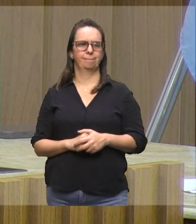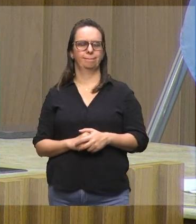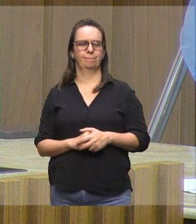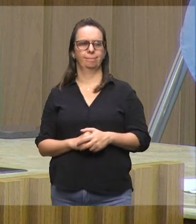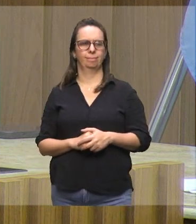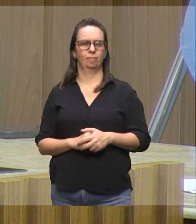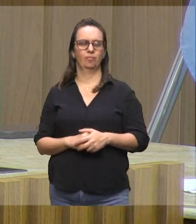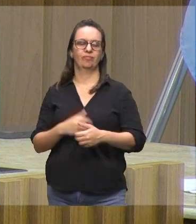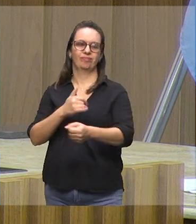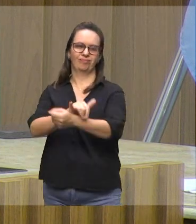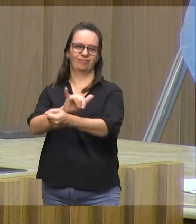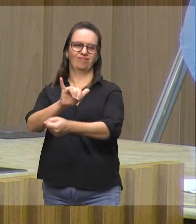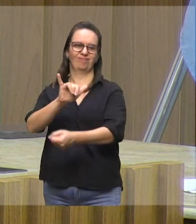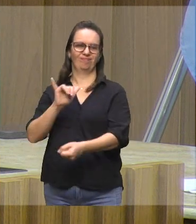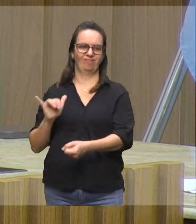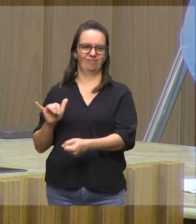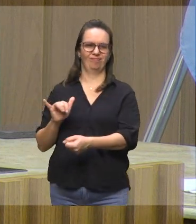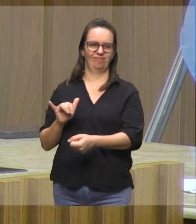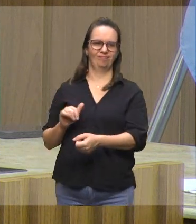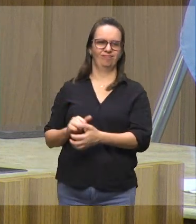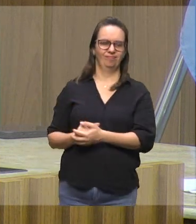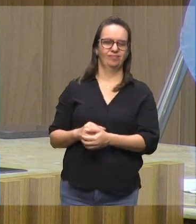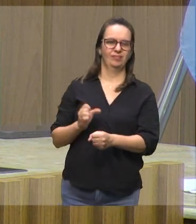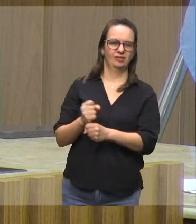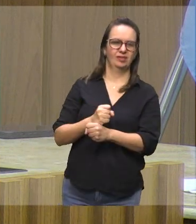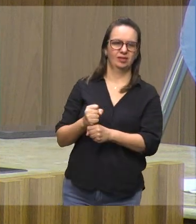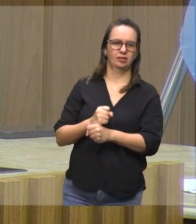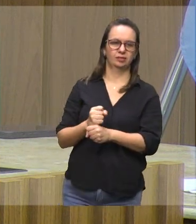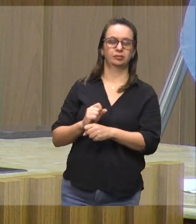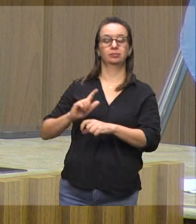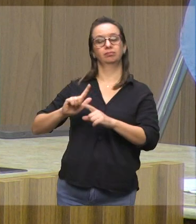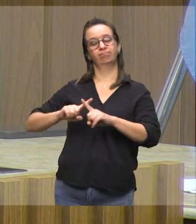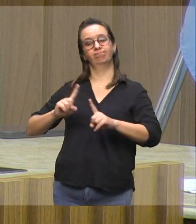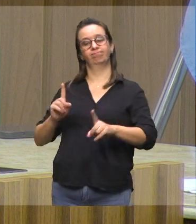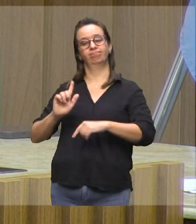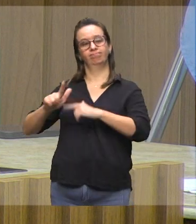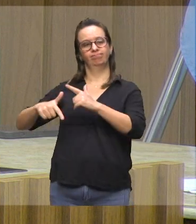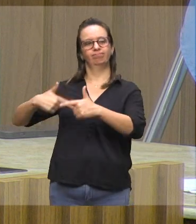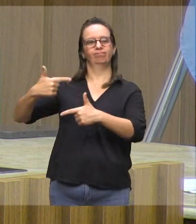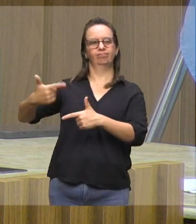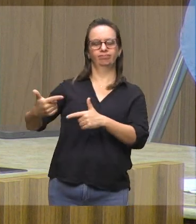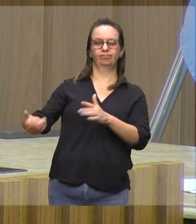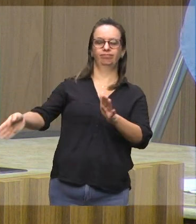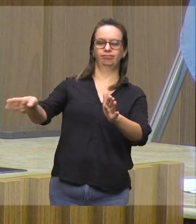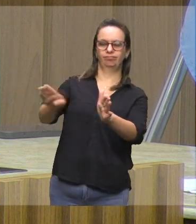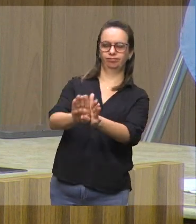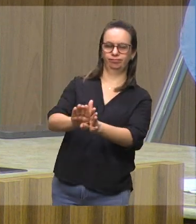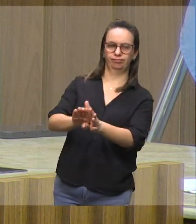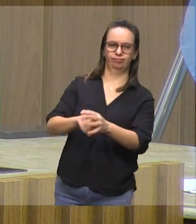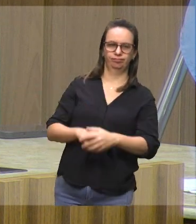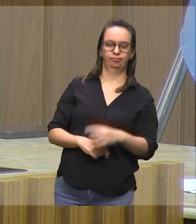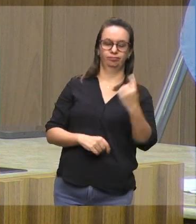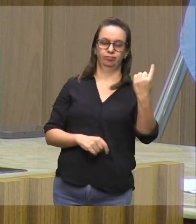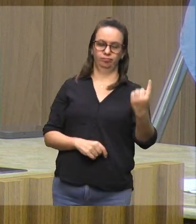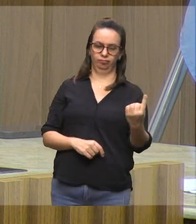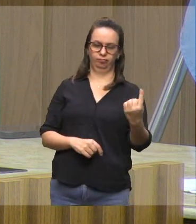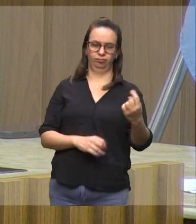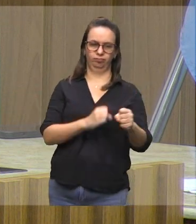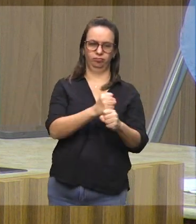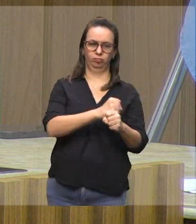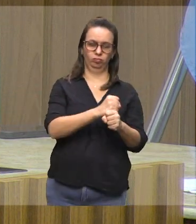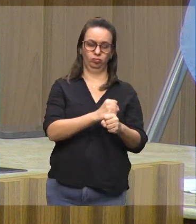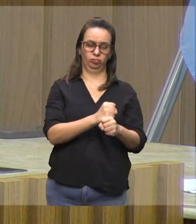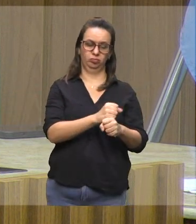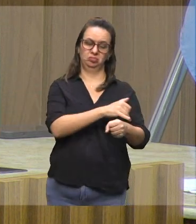se ausenta da escola no ano, mas no ano seguinte ela retorna à escola para continuar seus estudos. Esse é o abandono escolar.